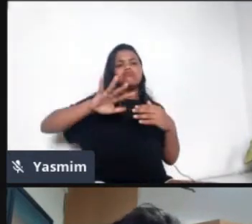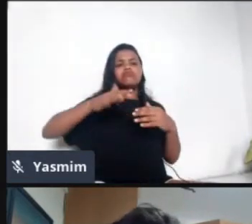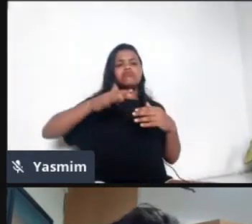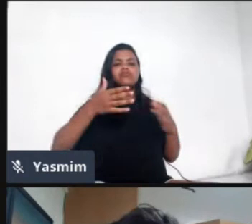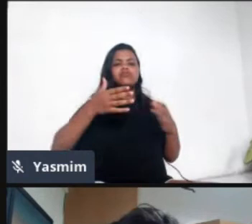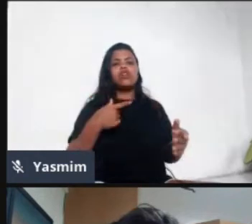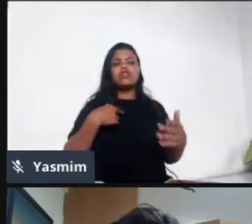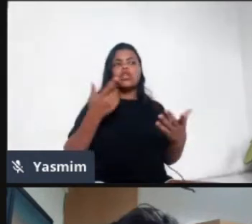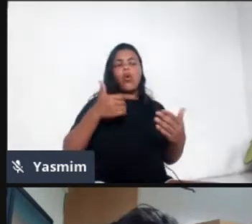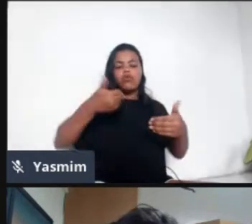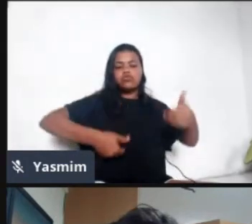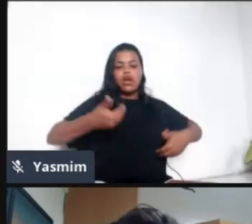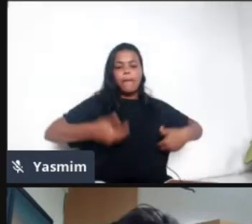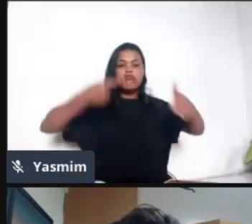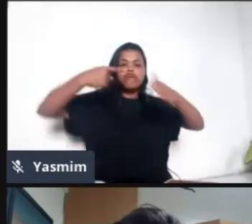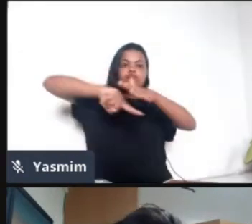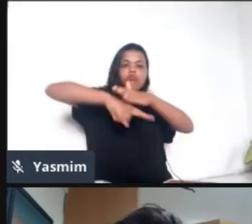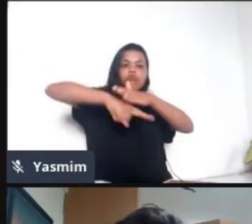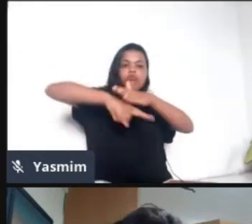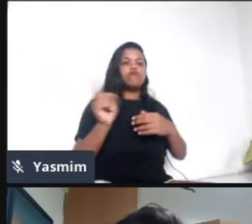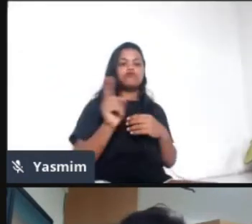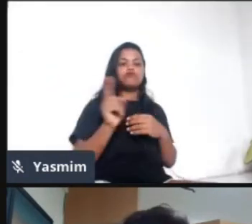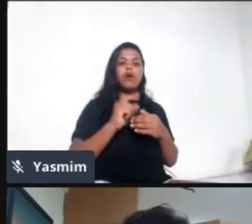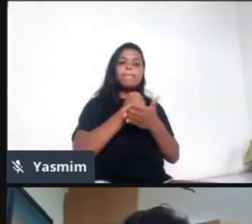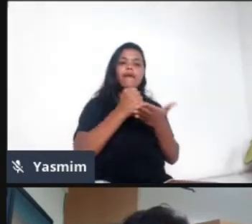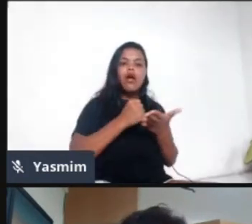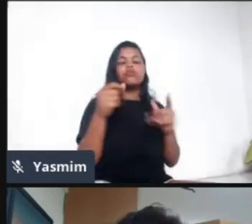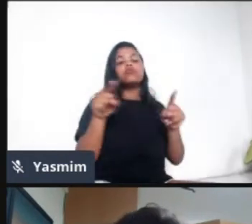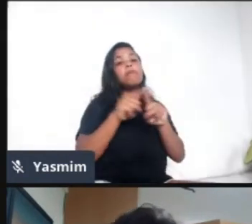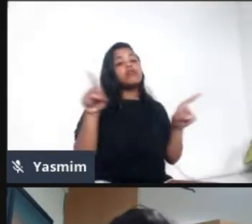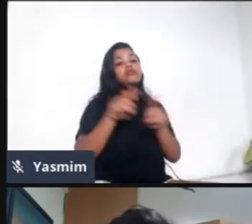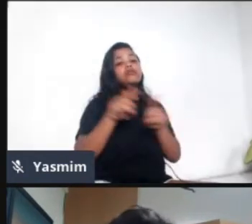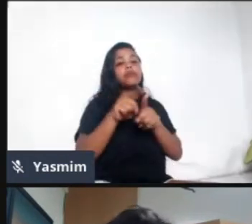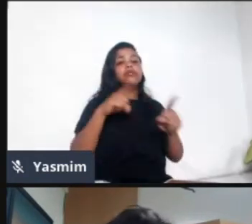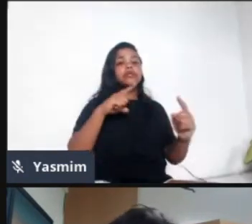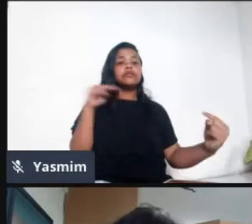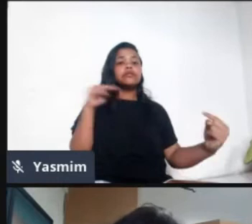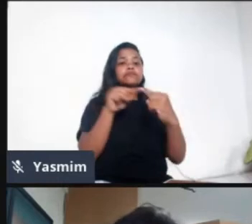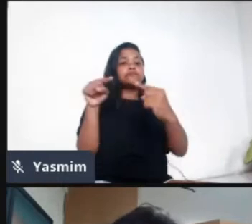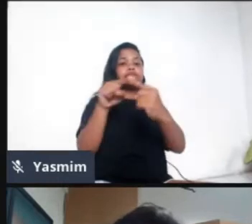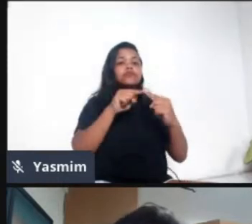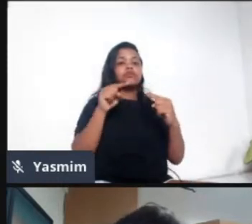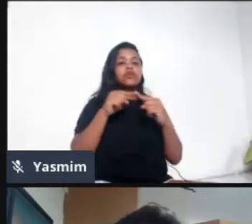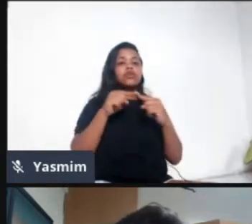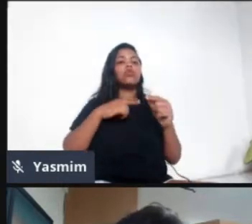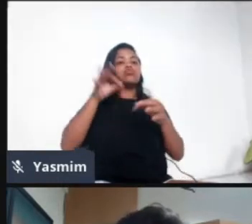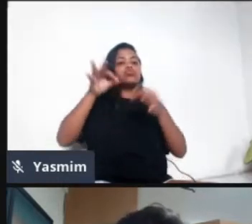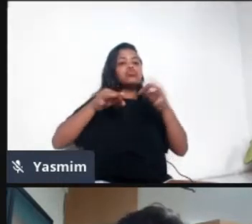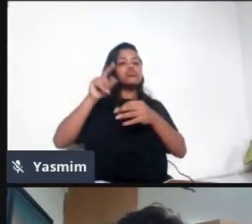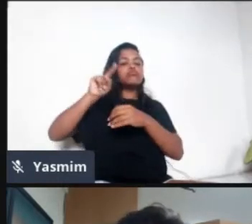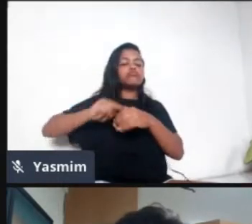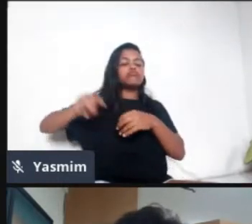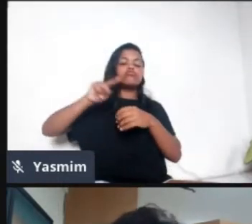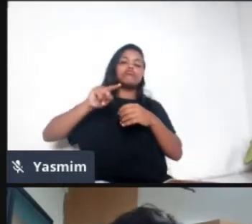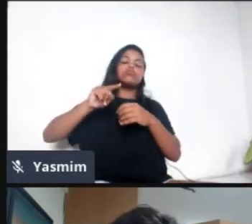por exemplo, mas que ela tem uma alta ligação às proteínas plasmáticas e isso justifica a sua